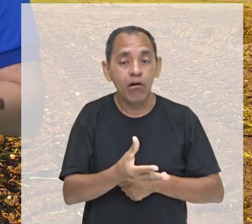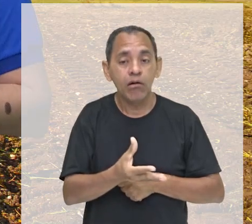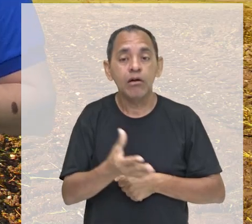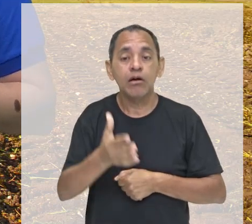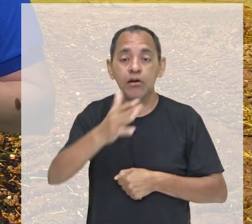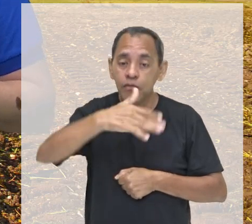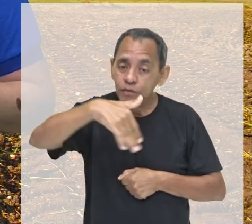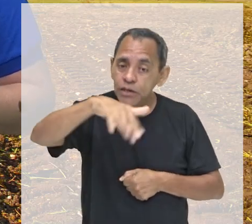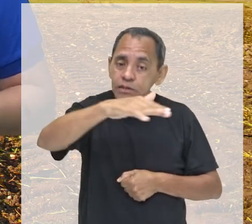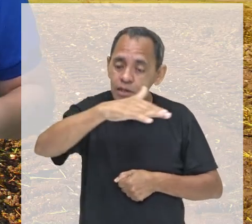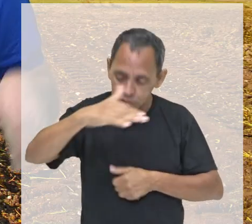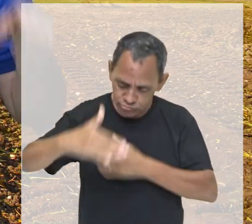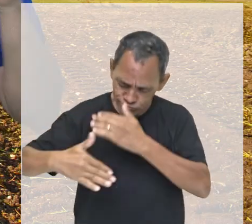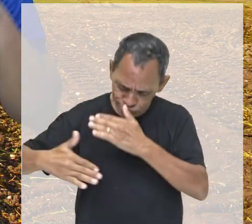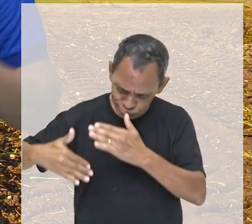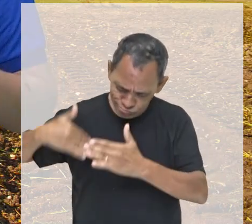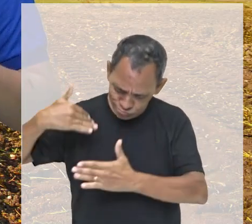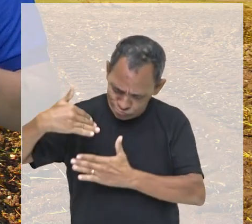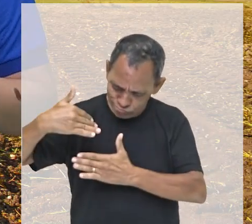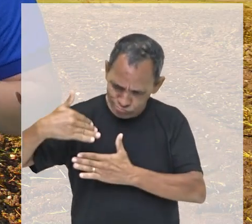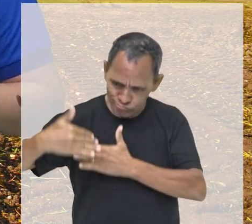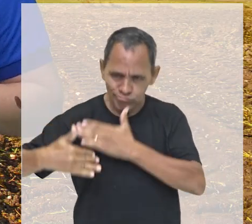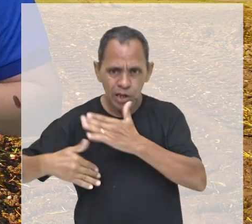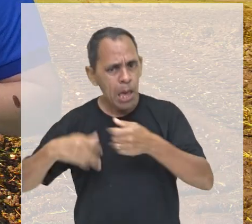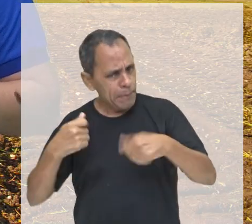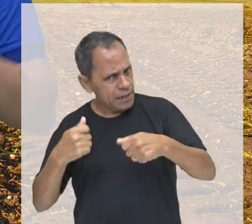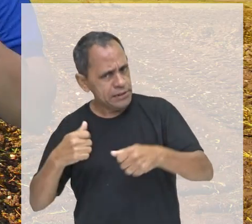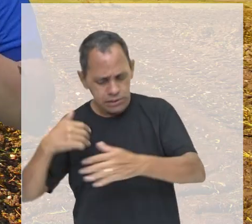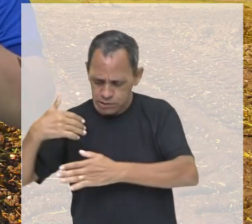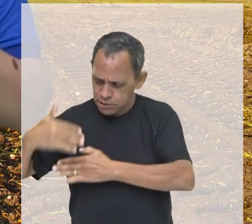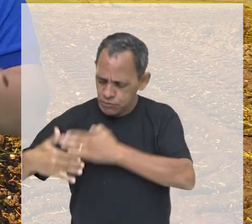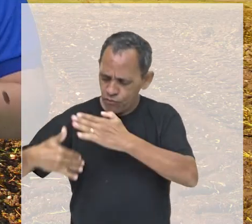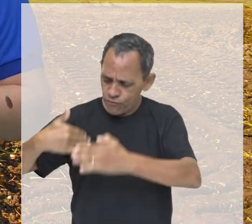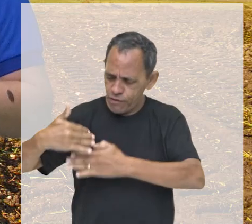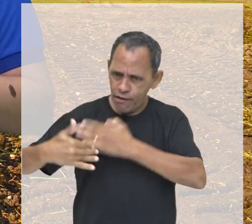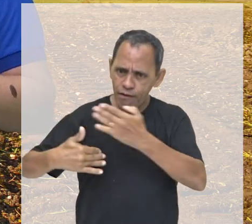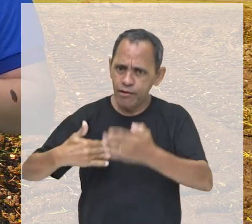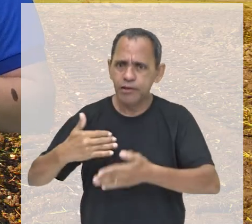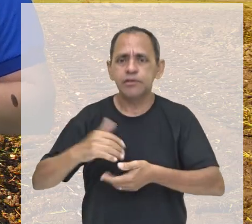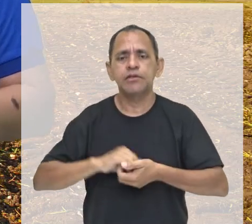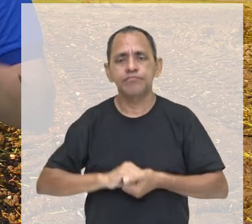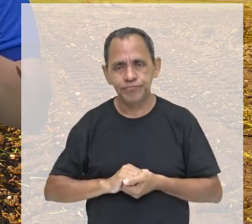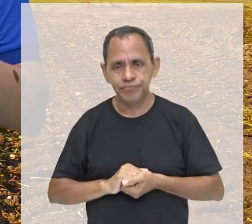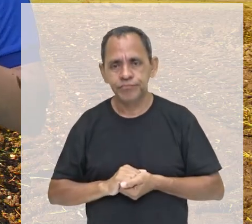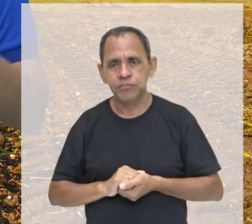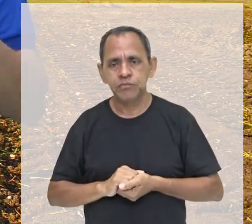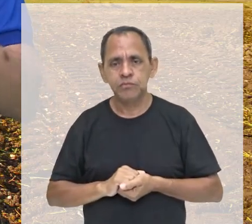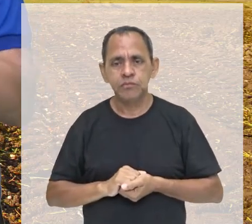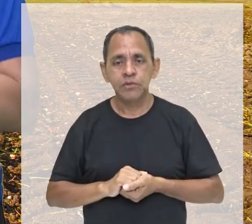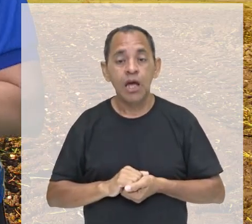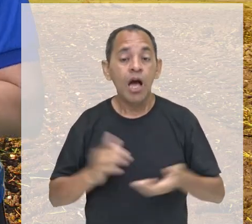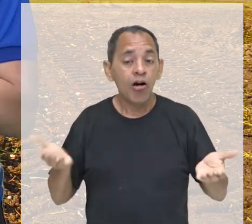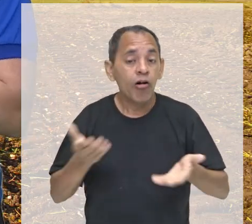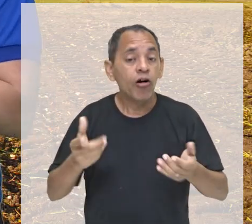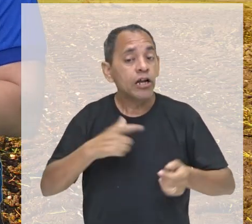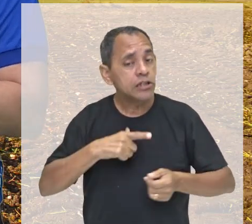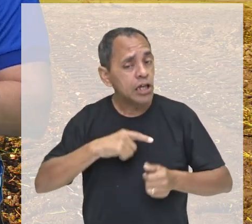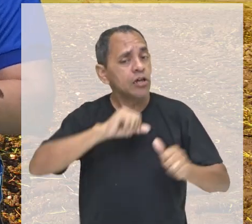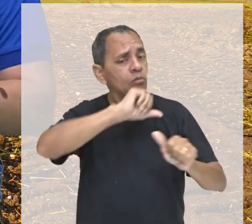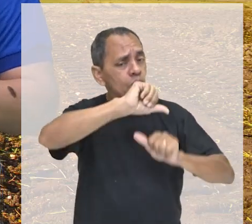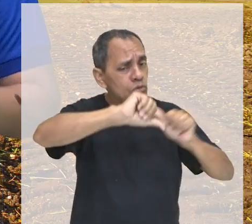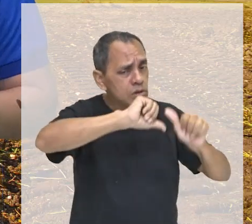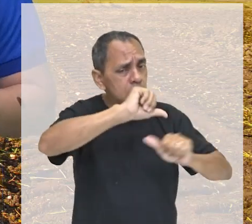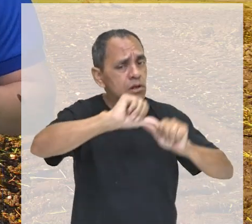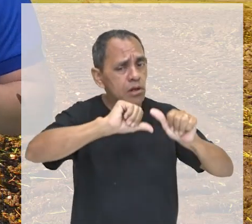se desenvolvendo cada vez mais nesse mundo que a gente vive hoje do novo rural, tá bom? Agora, com essas mudanças,